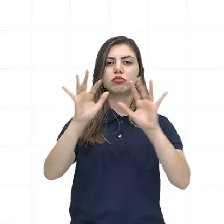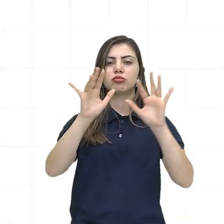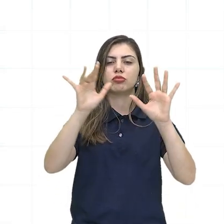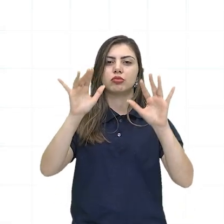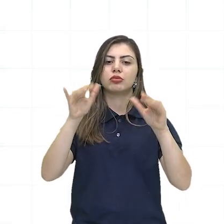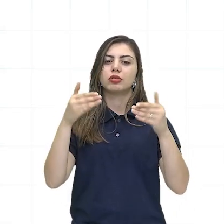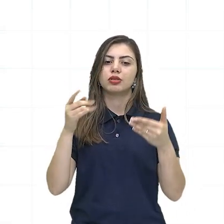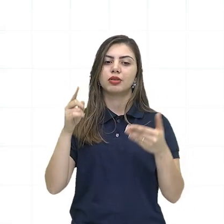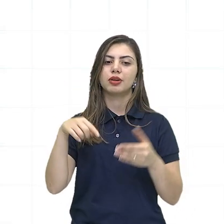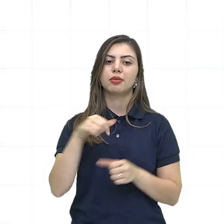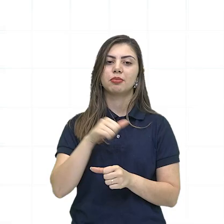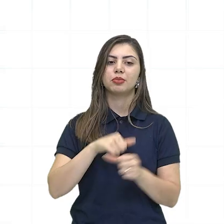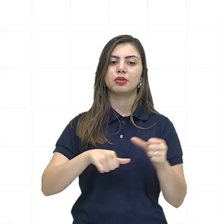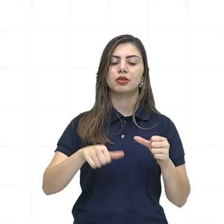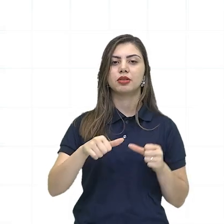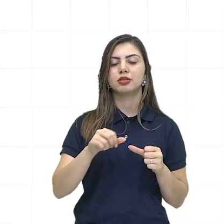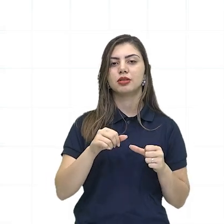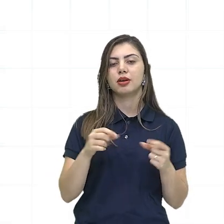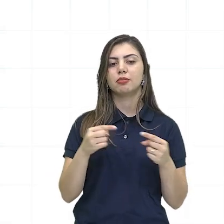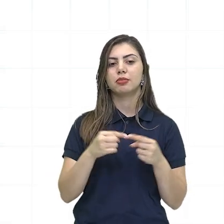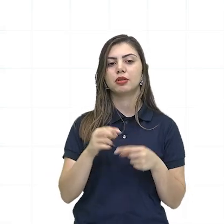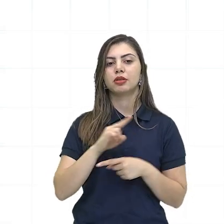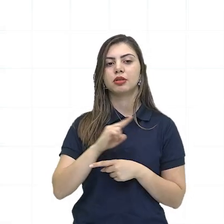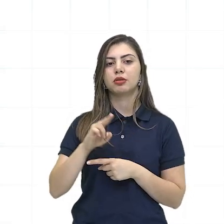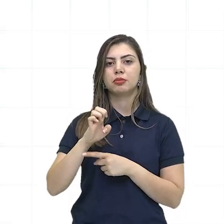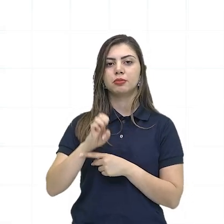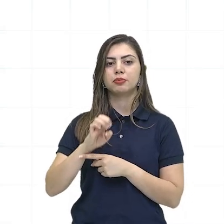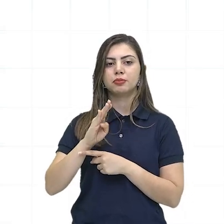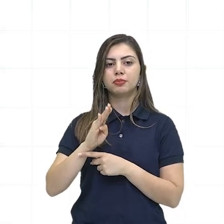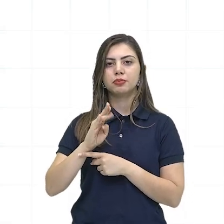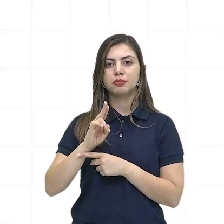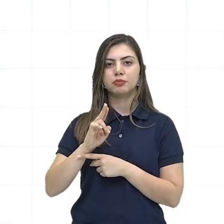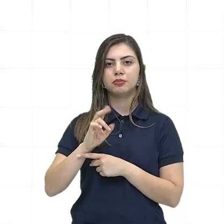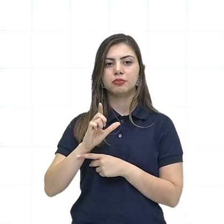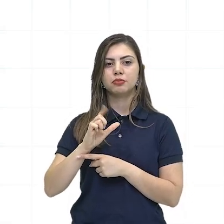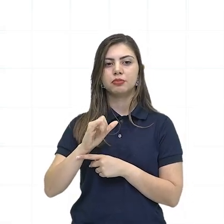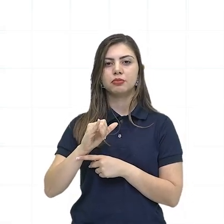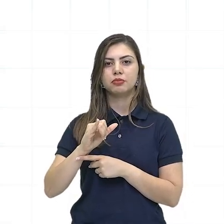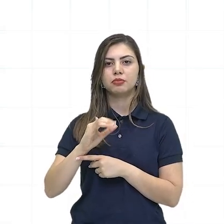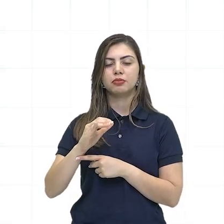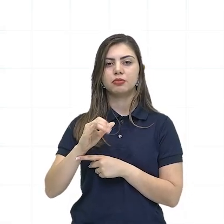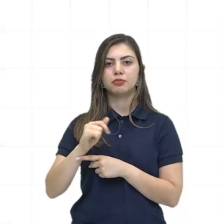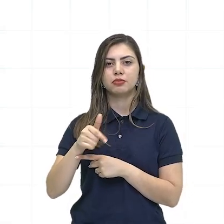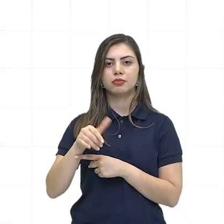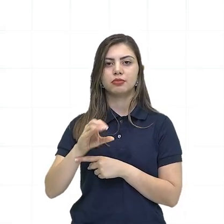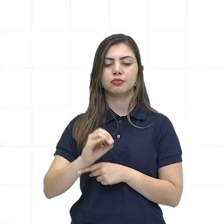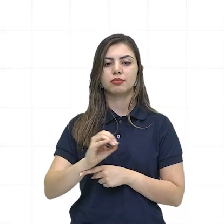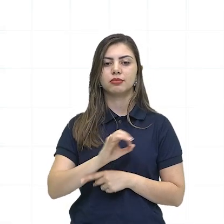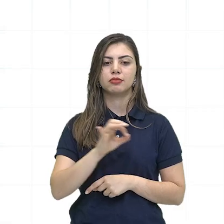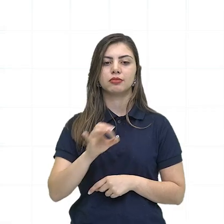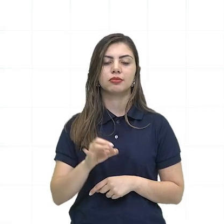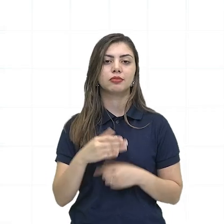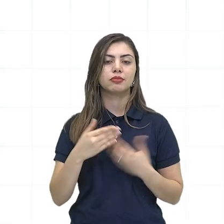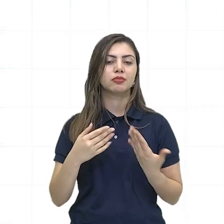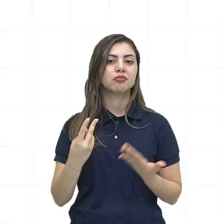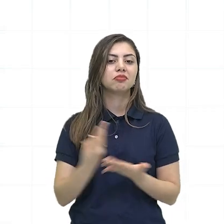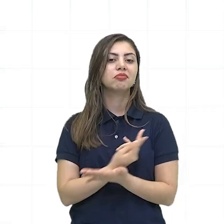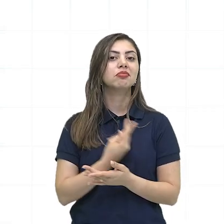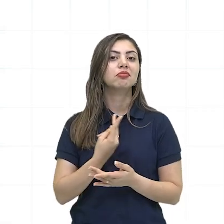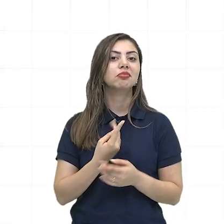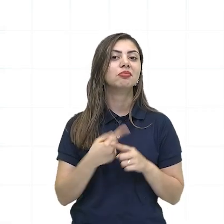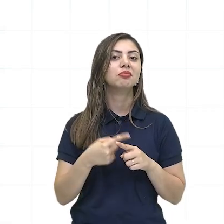de estado é chamada de ebulição, né, onde a gente já retratou como ponto de ebulição, e ocorre devido